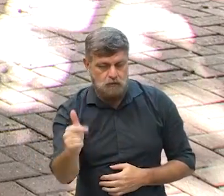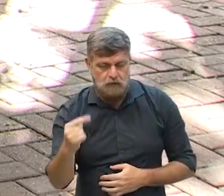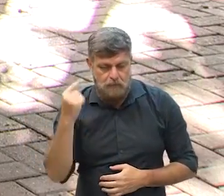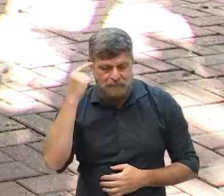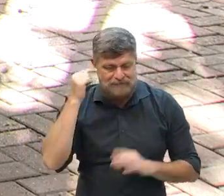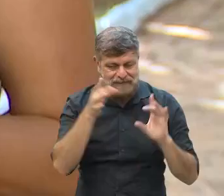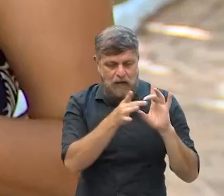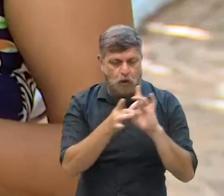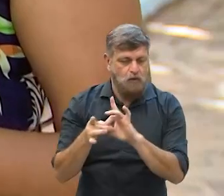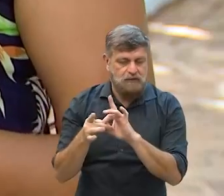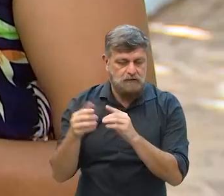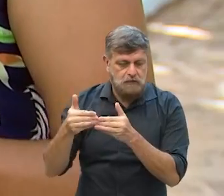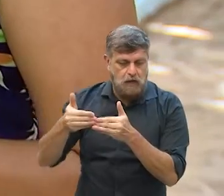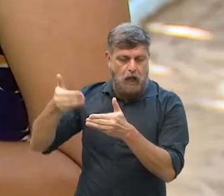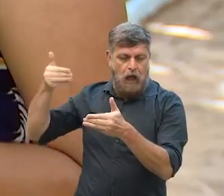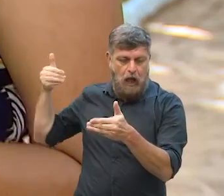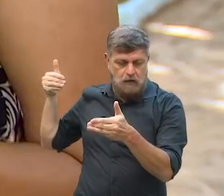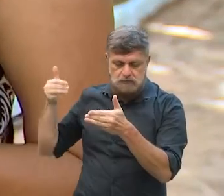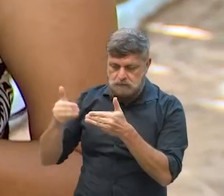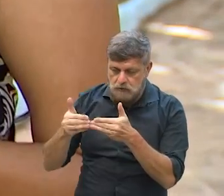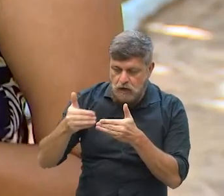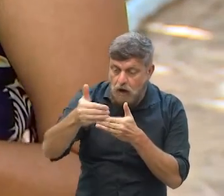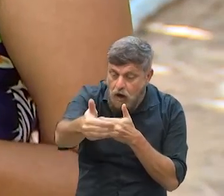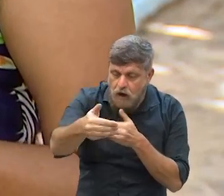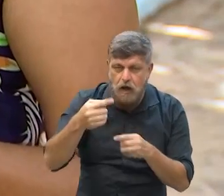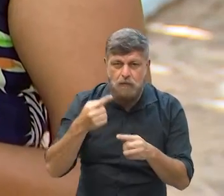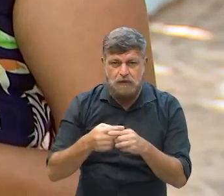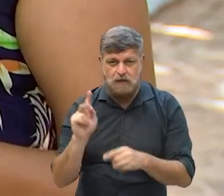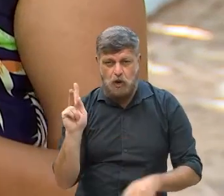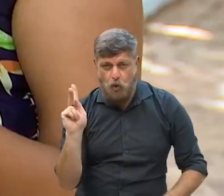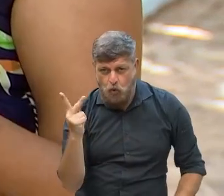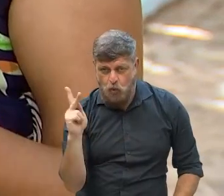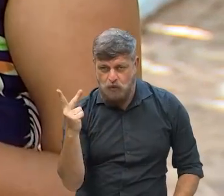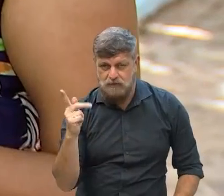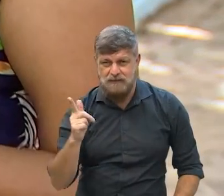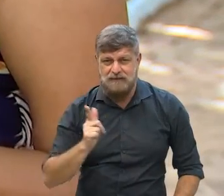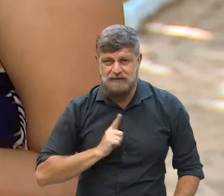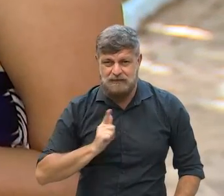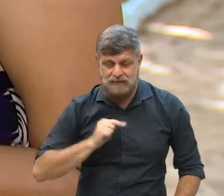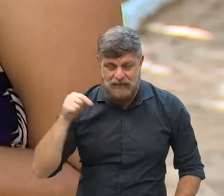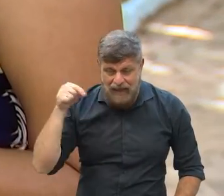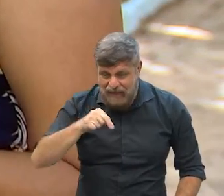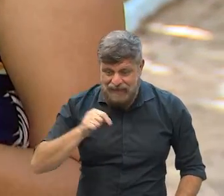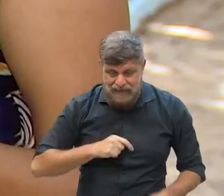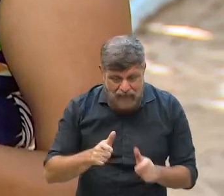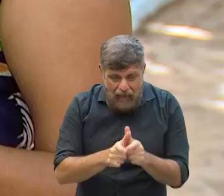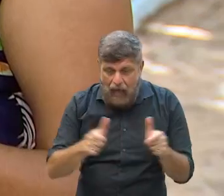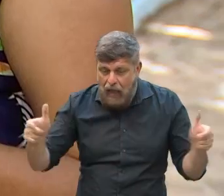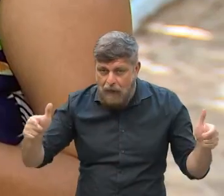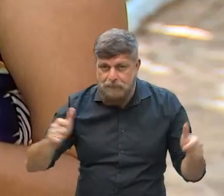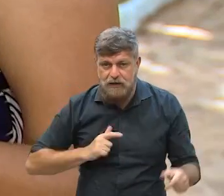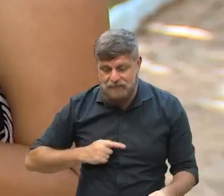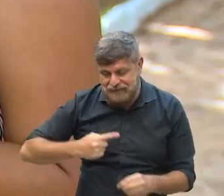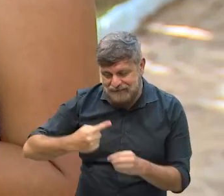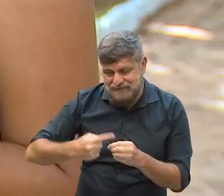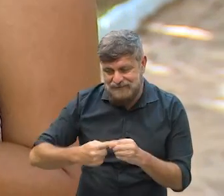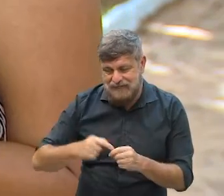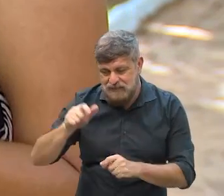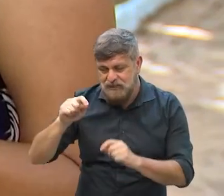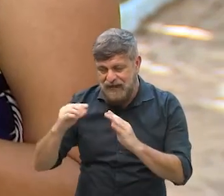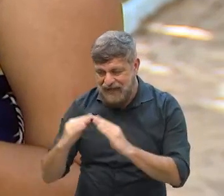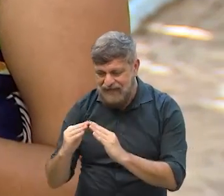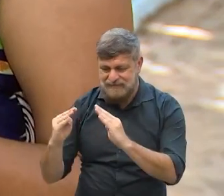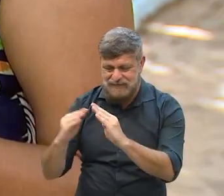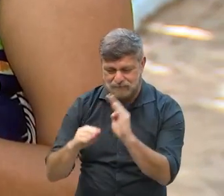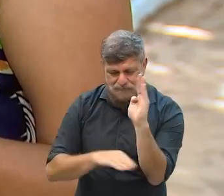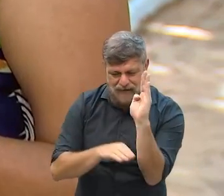esse contexto? Sim, até porque Hortolândia é uma cidade predominantemente urbana, né? Diferente de outras cidades aqui da